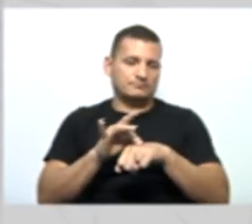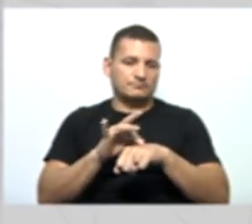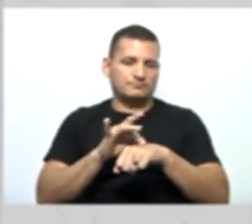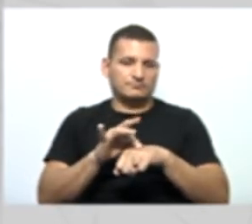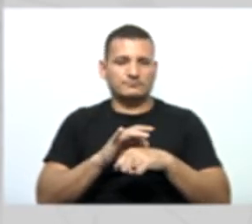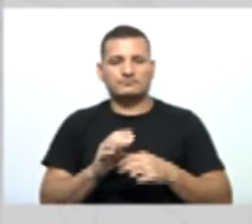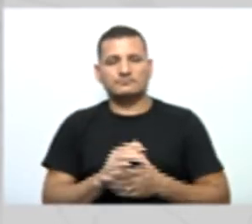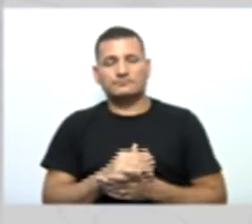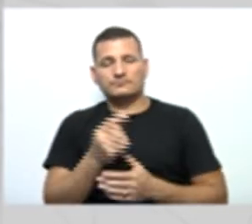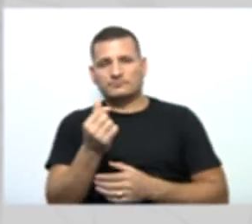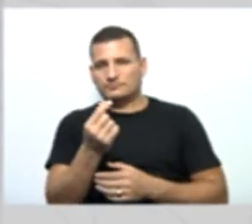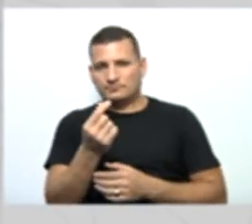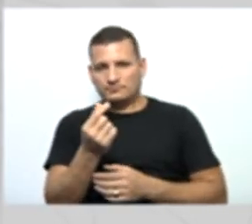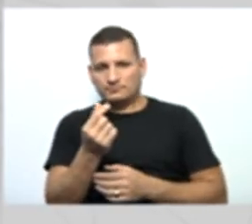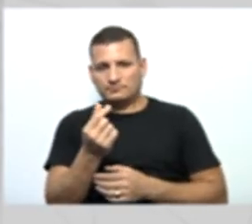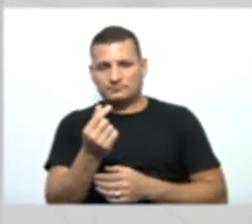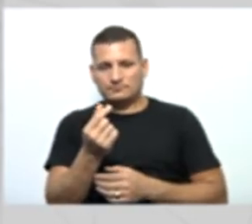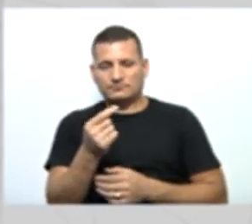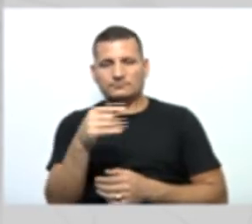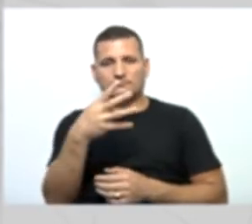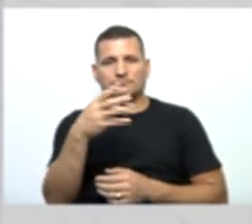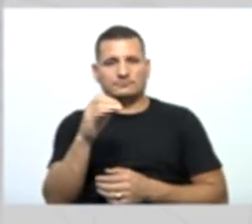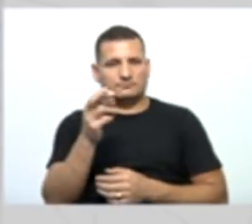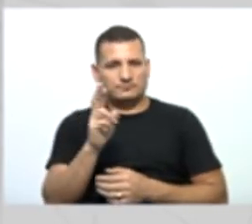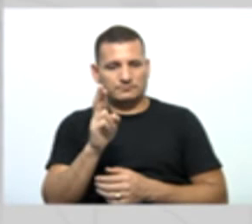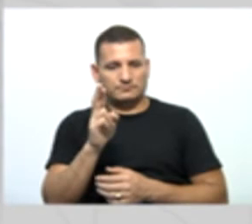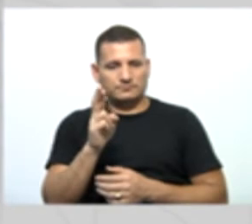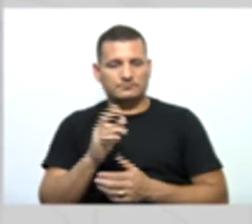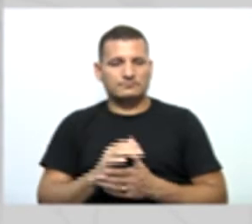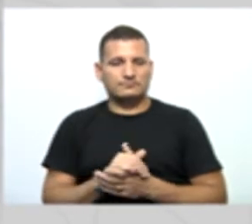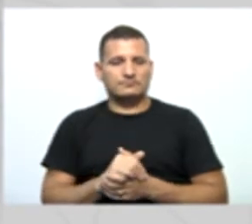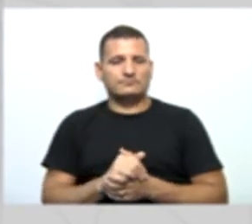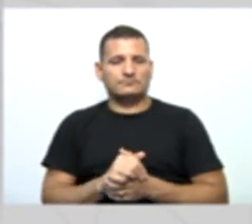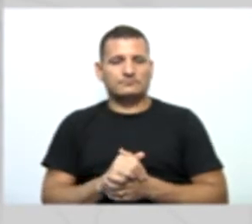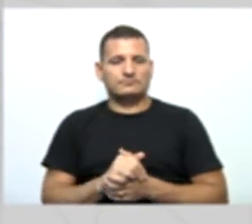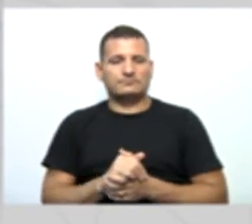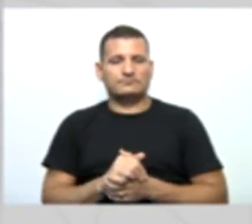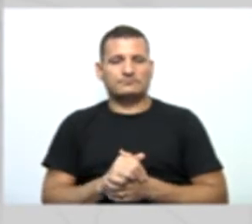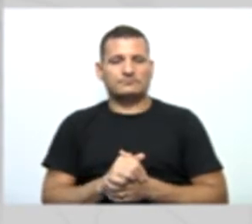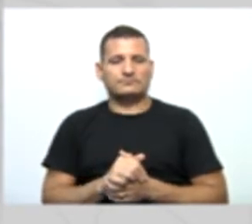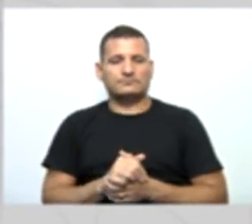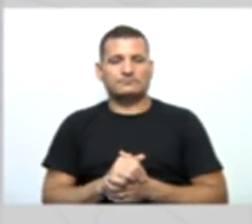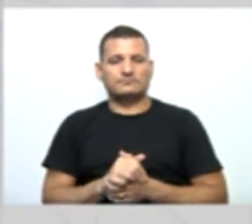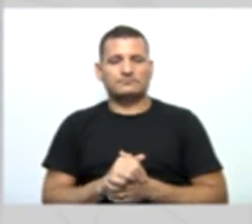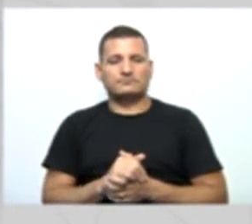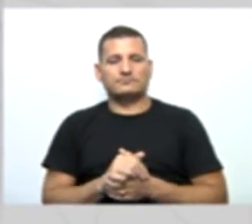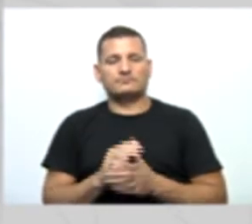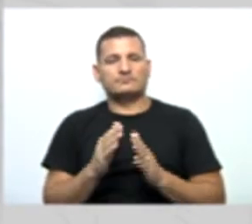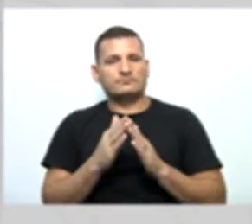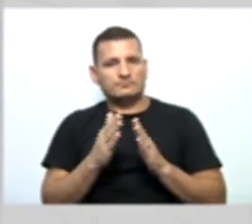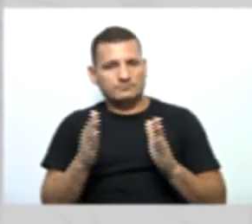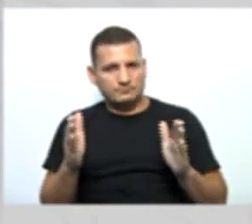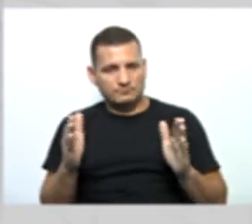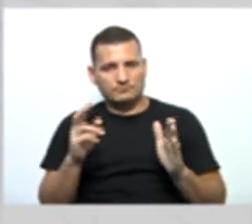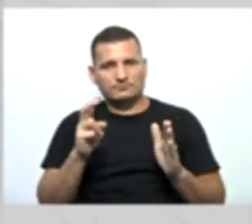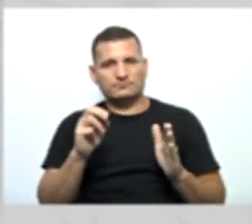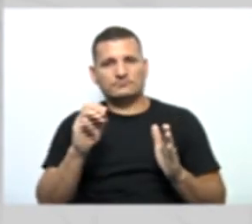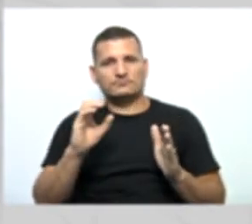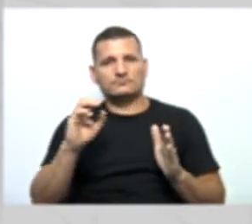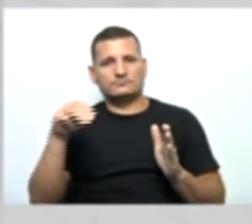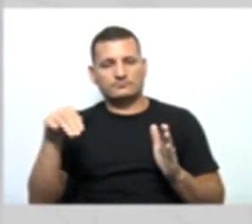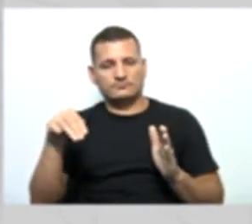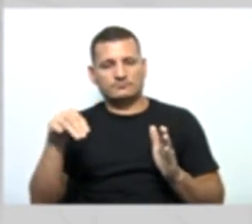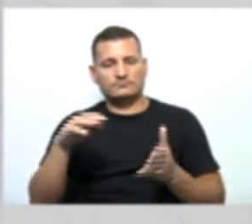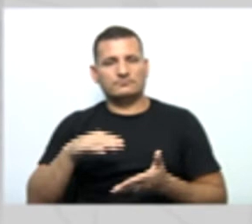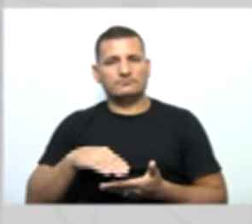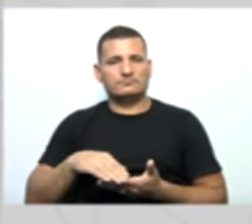o preço dessa camisa R$40, a largura dessa camisa pode ser aqui 50 centímetros